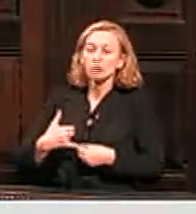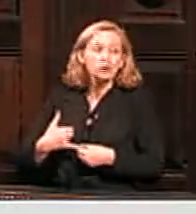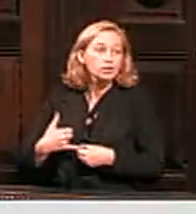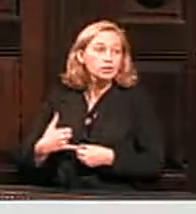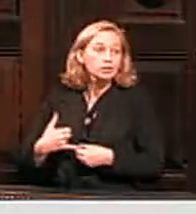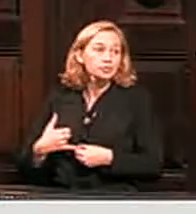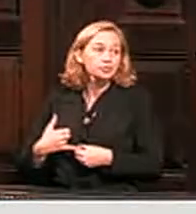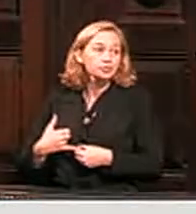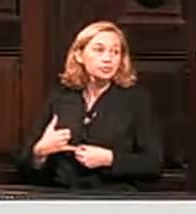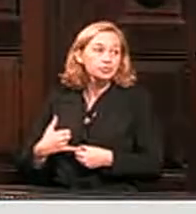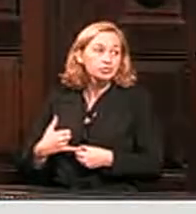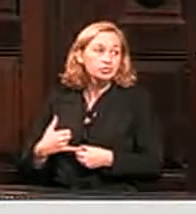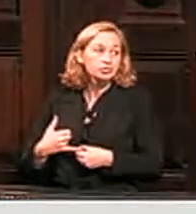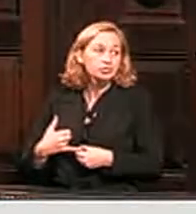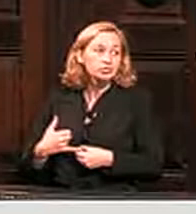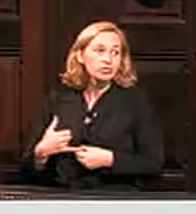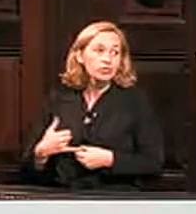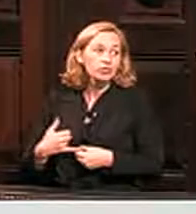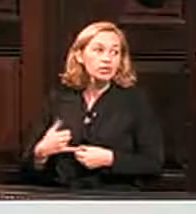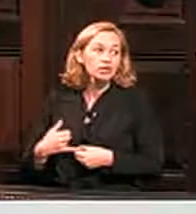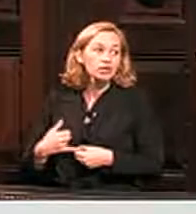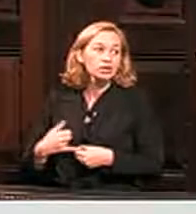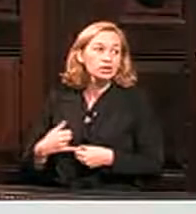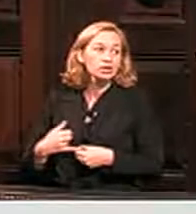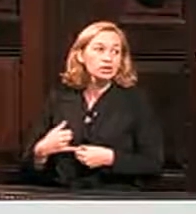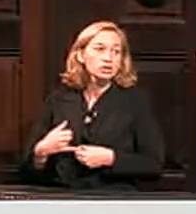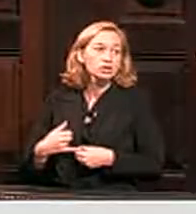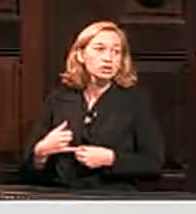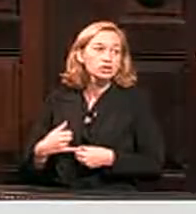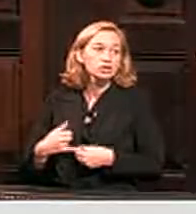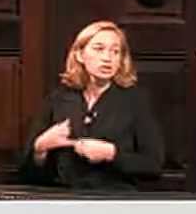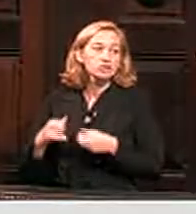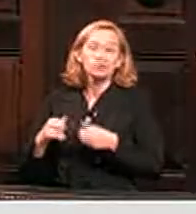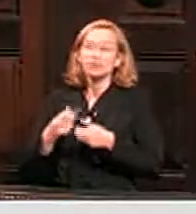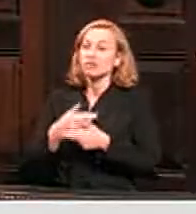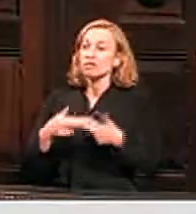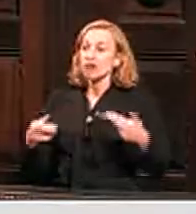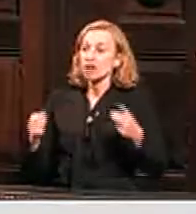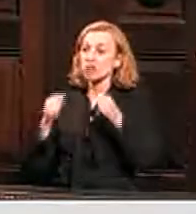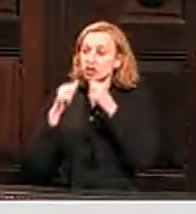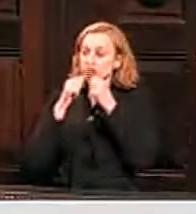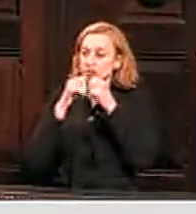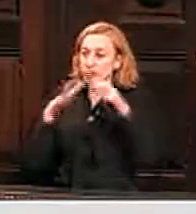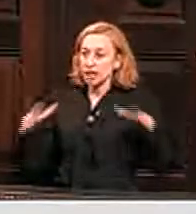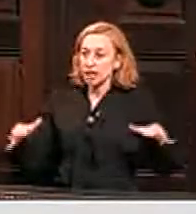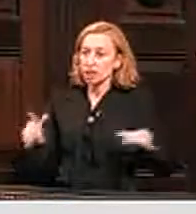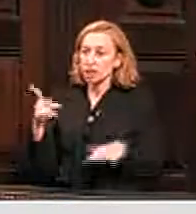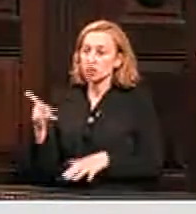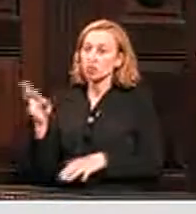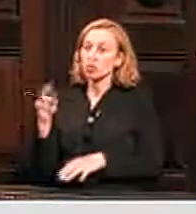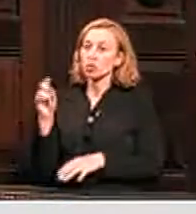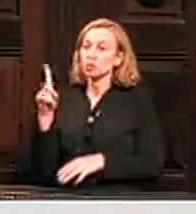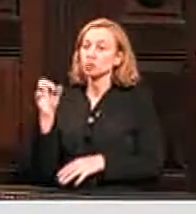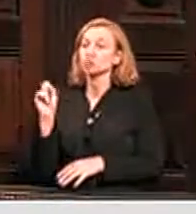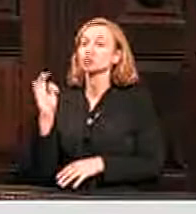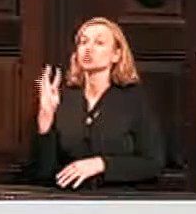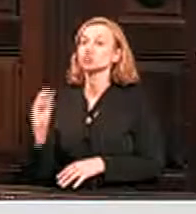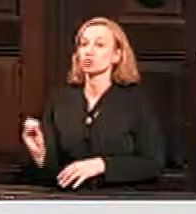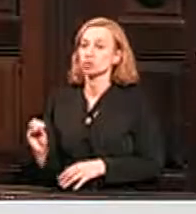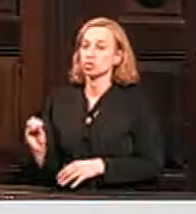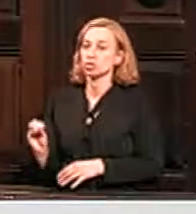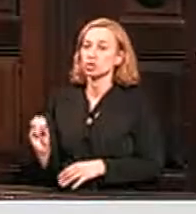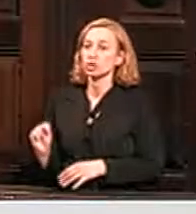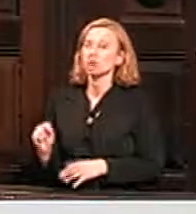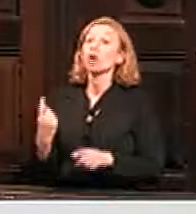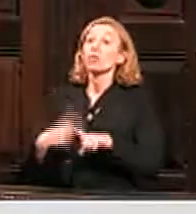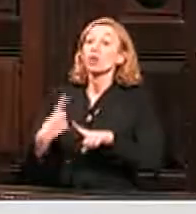que está inserido nas cadeias produtivas dos diferentes produtos, porque é o diesel que alimenta os caminhões, que leva a produção para